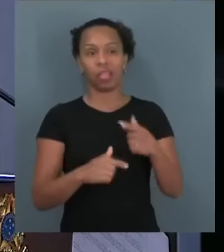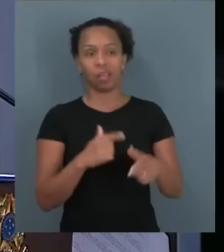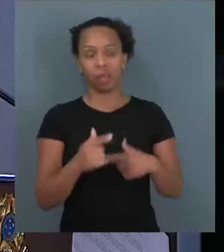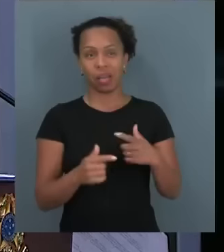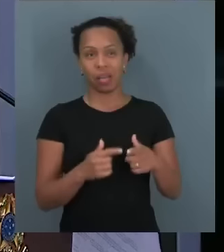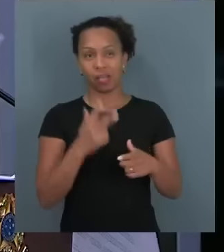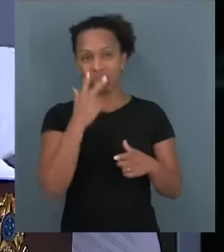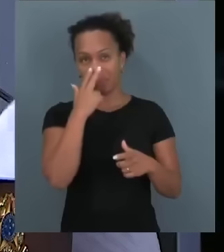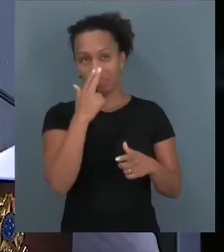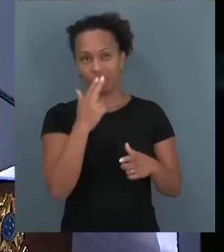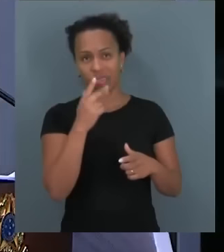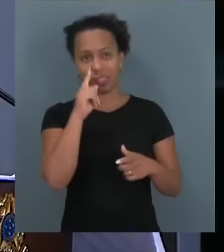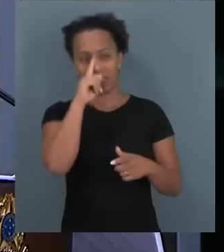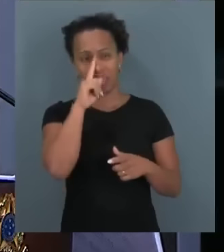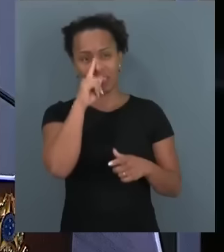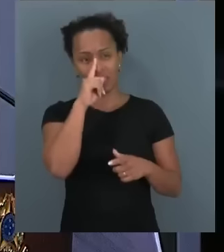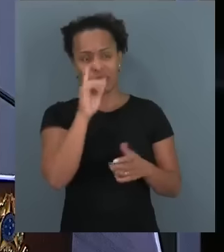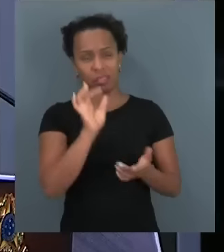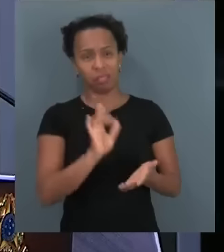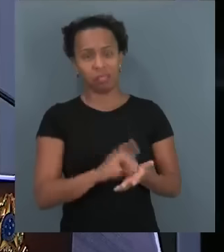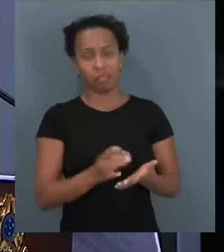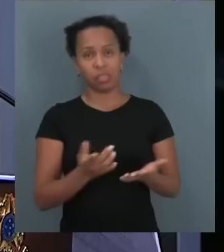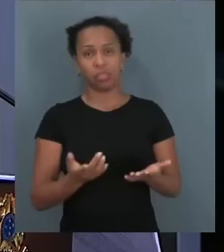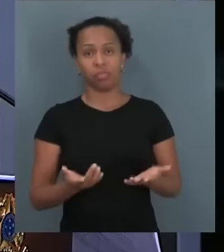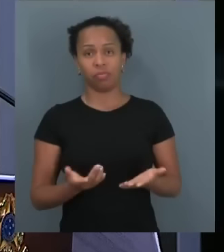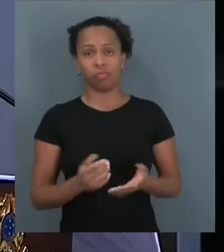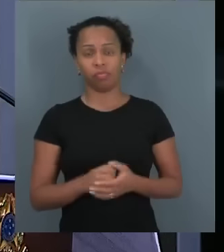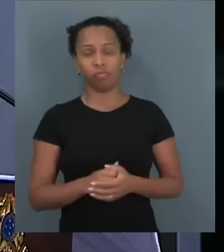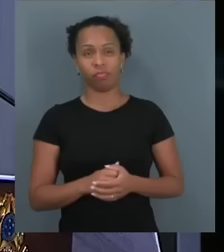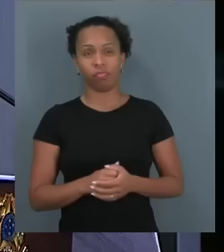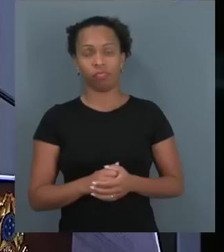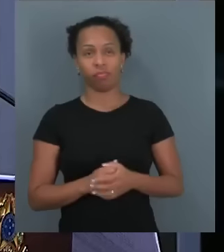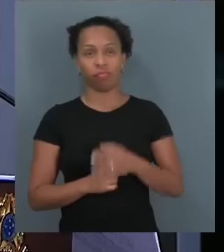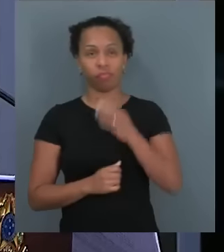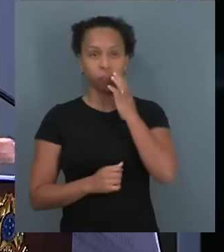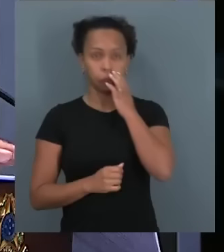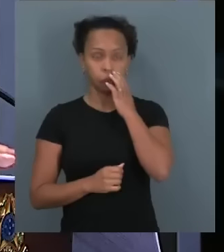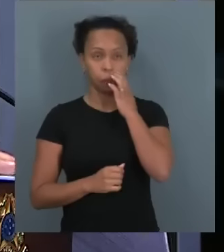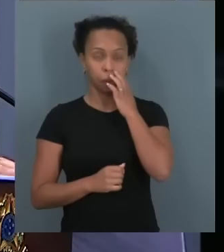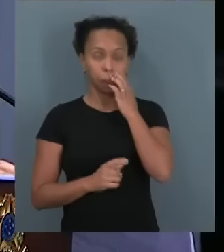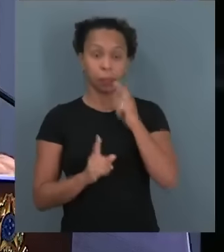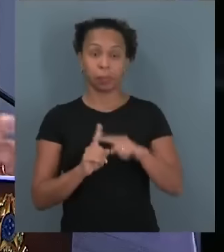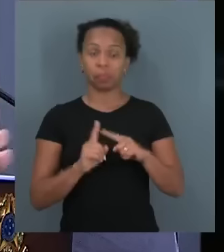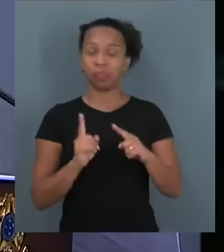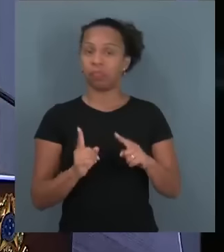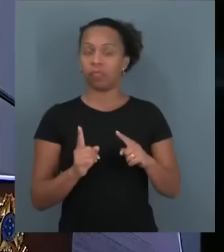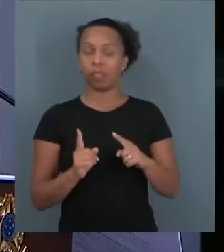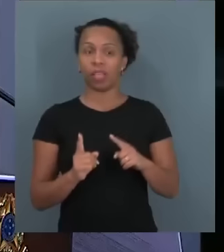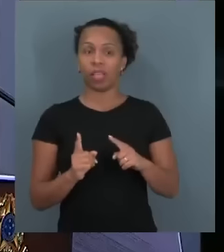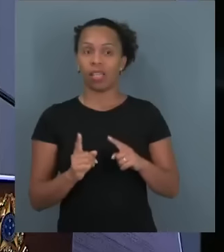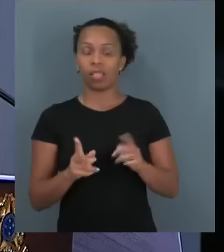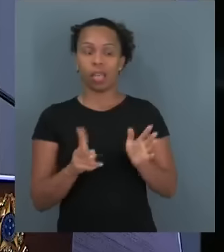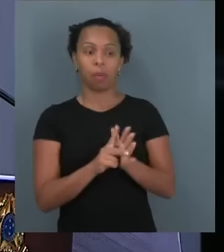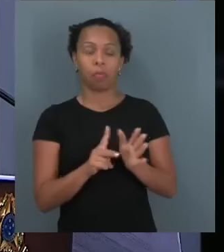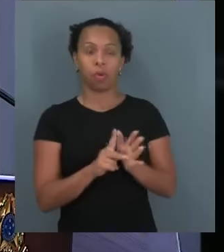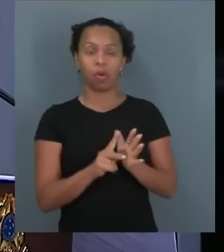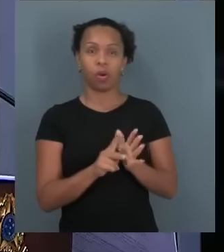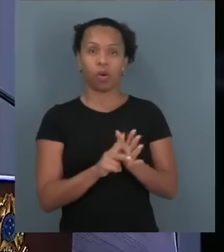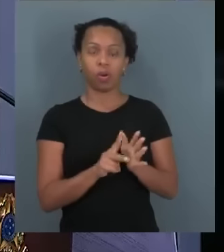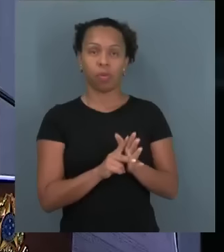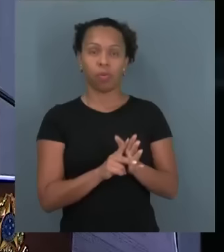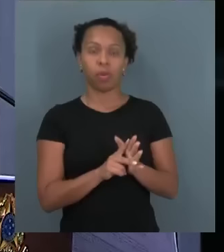demonstrasse risco concreto. Só que a própria Microsoft, olha só,